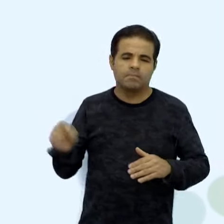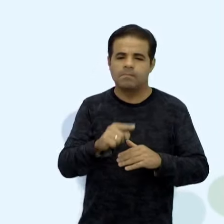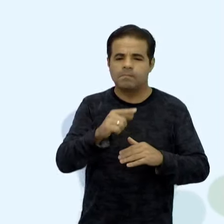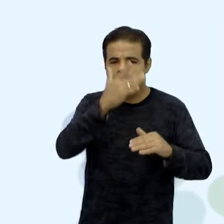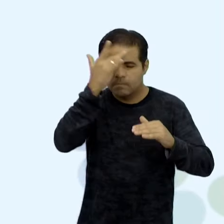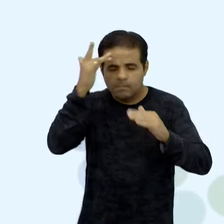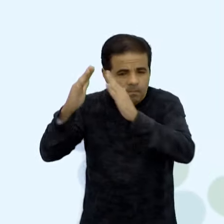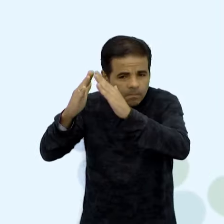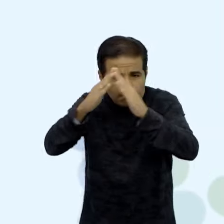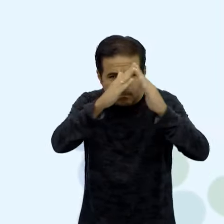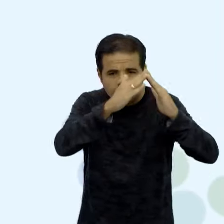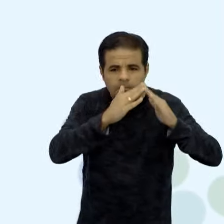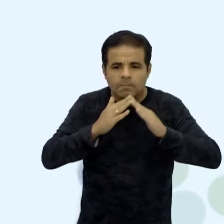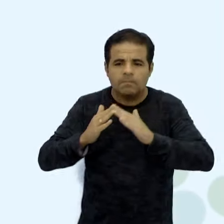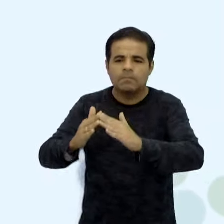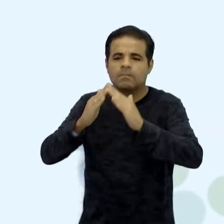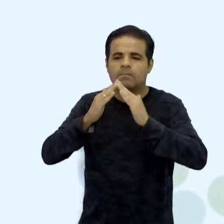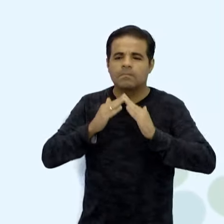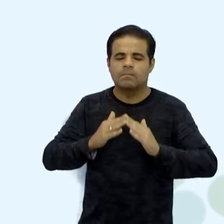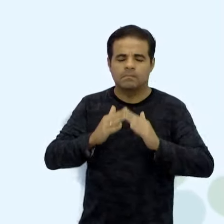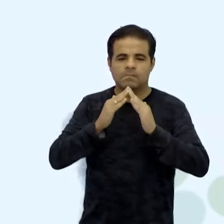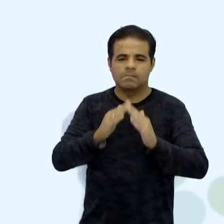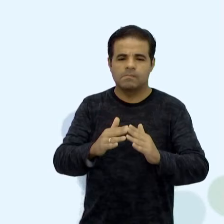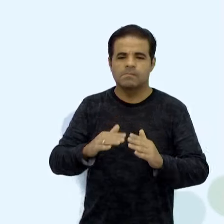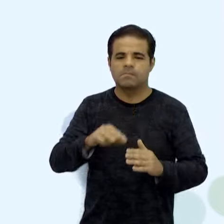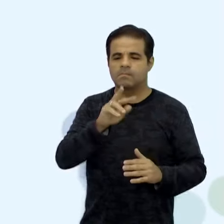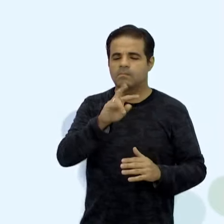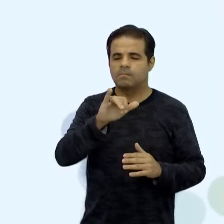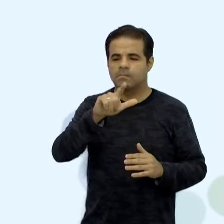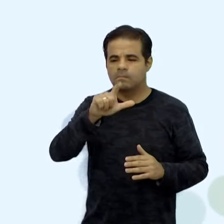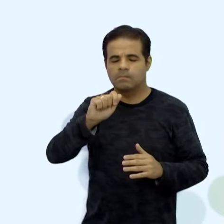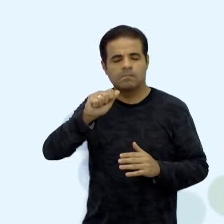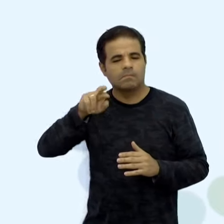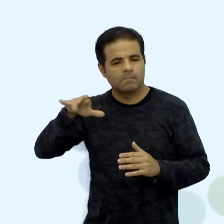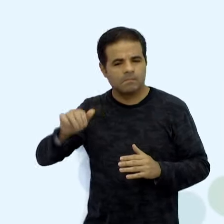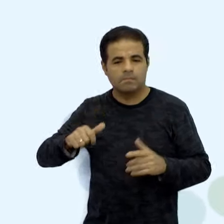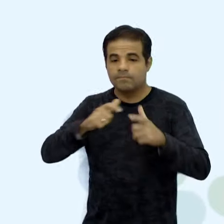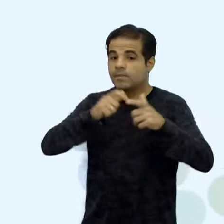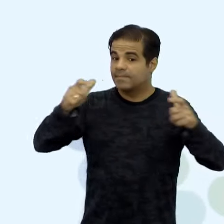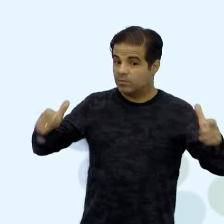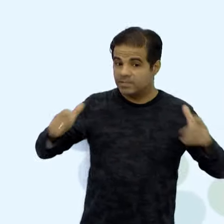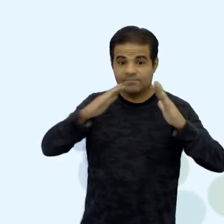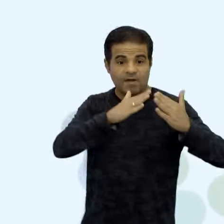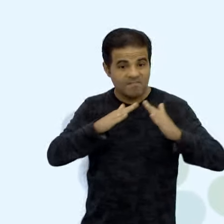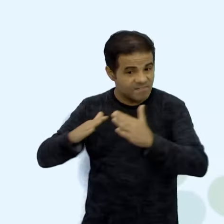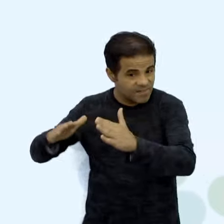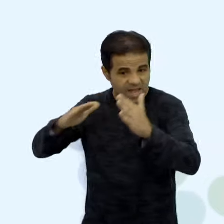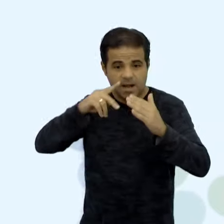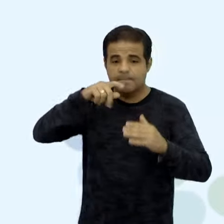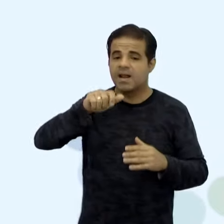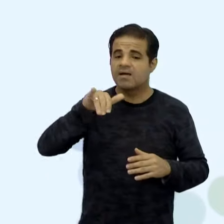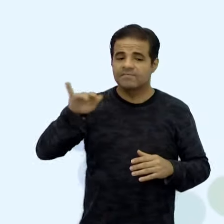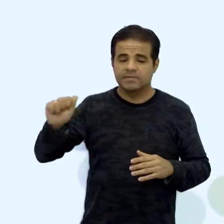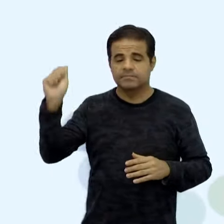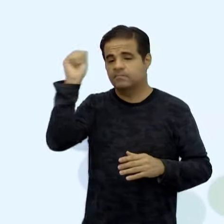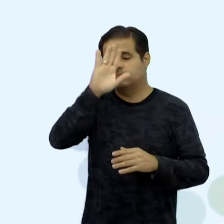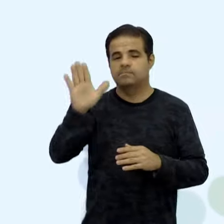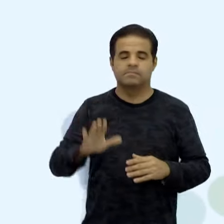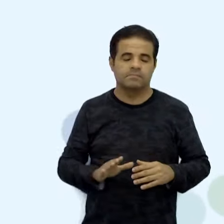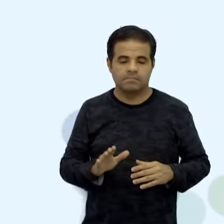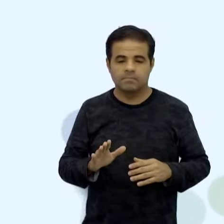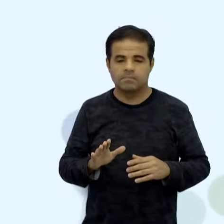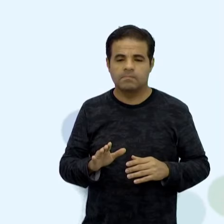7.000 moradores da comunidade da Vila da Barca, uma das maiores favelas de palafitas do